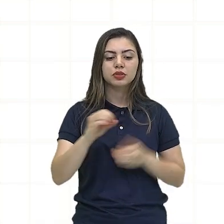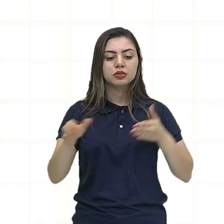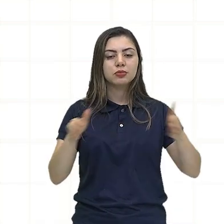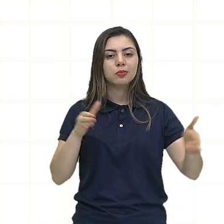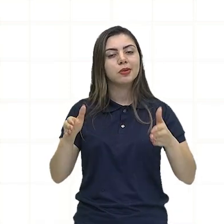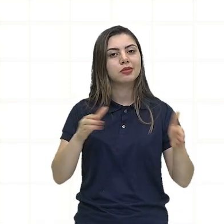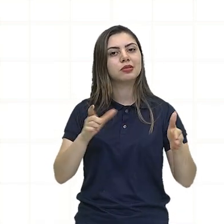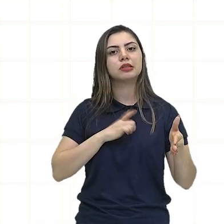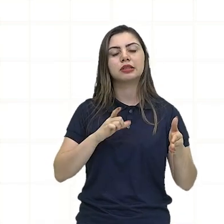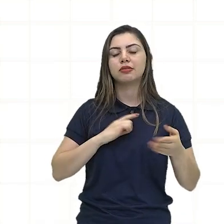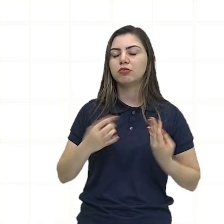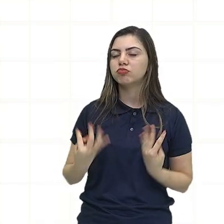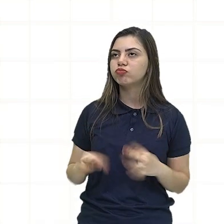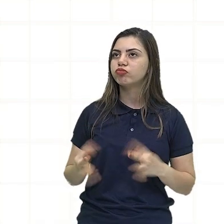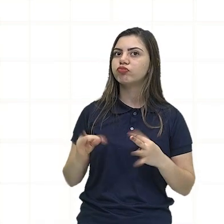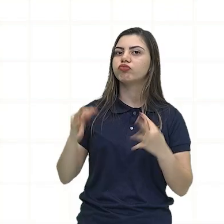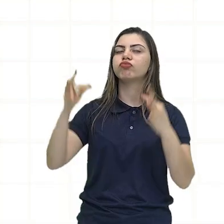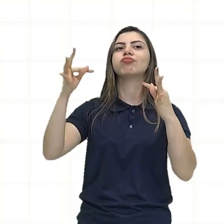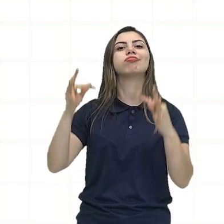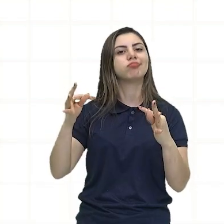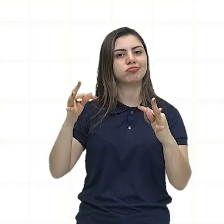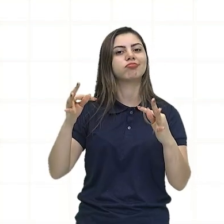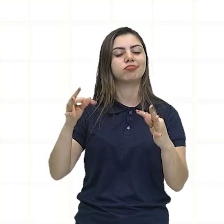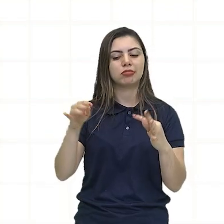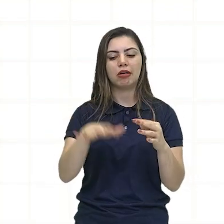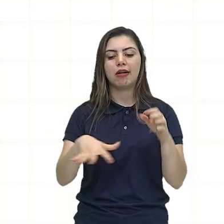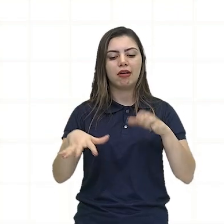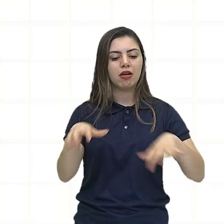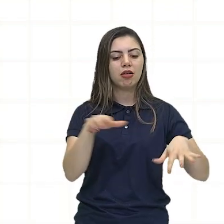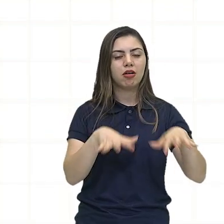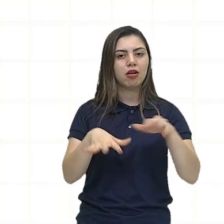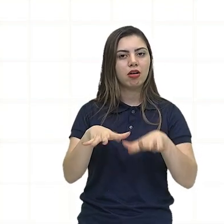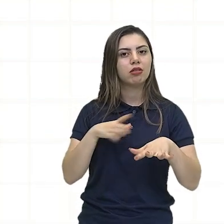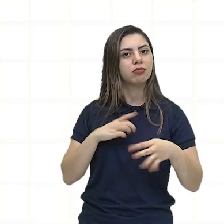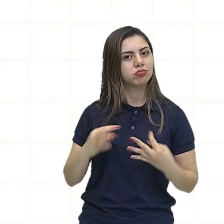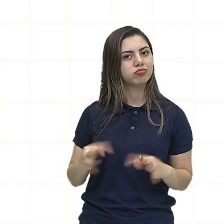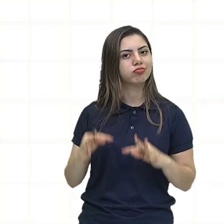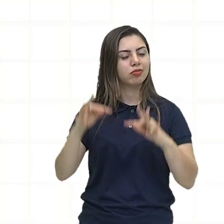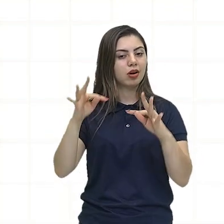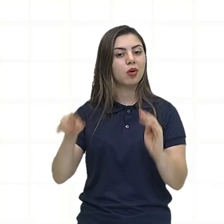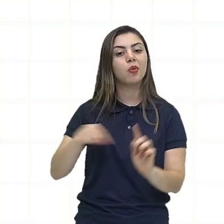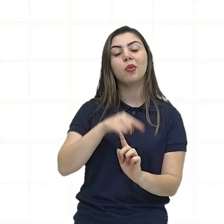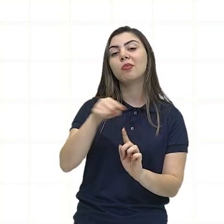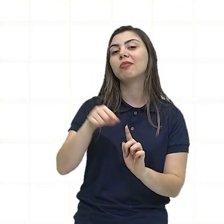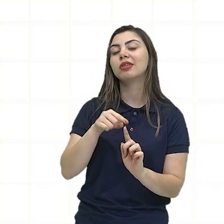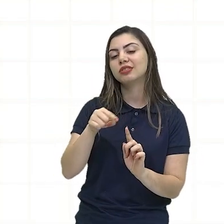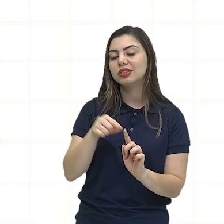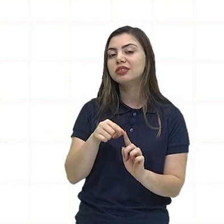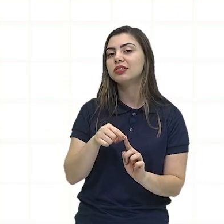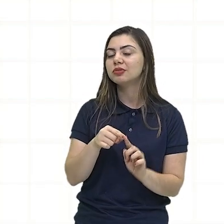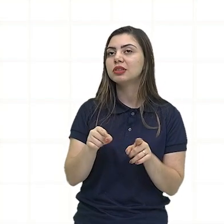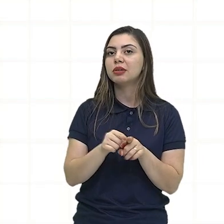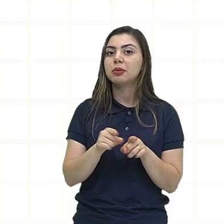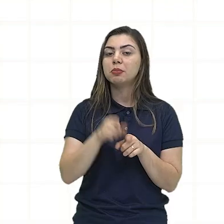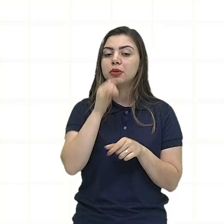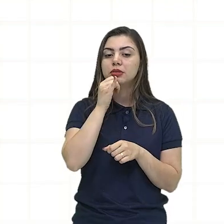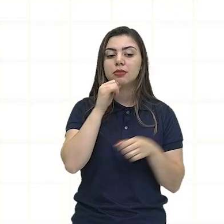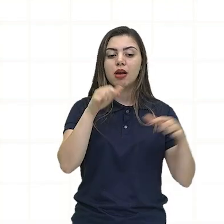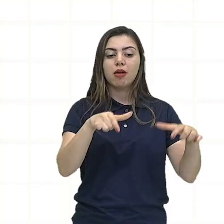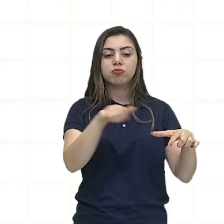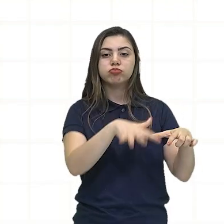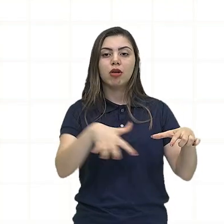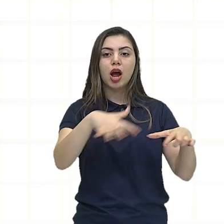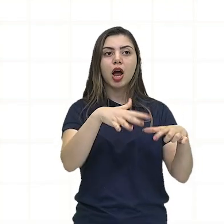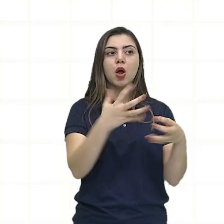grandes avanços tecnológicos em diversas áreas para também trazer irrigação para levar para as áreas de deserto, para as